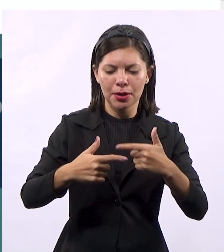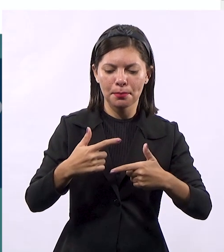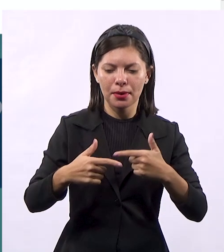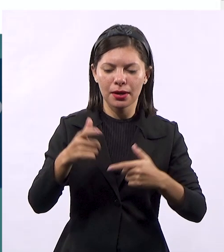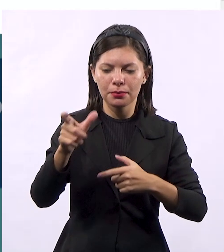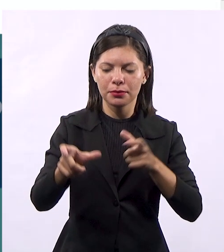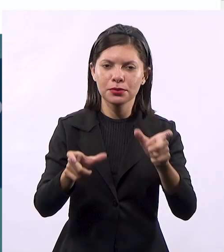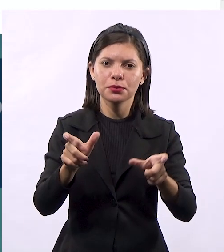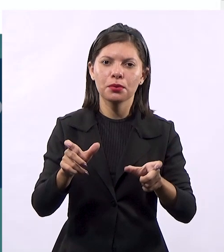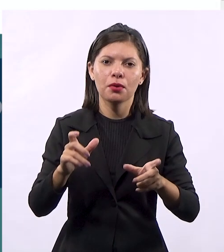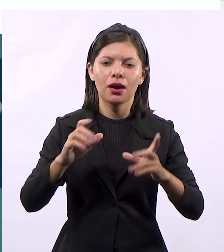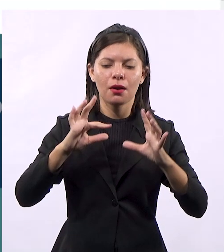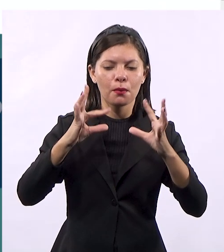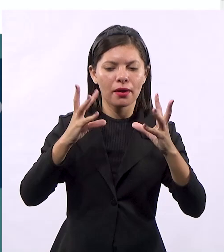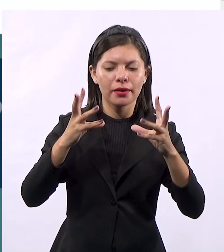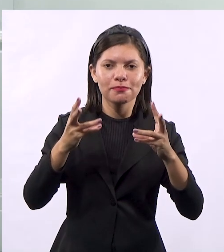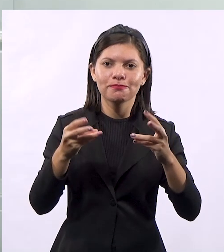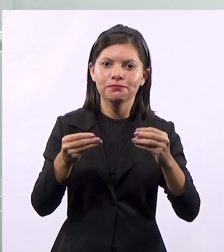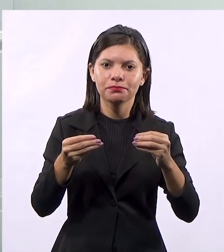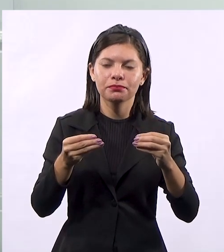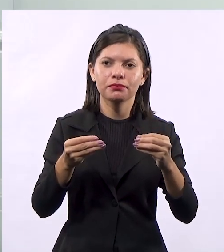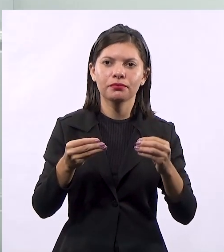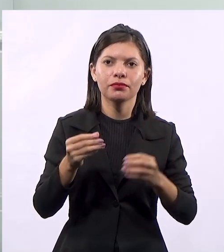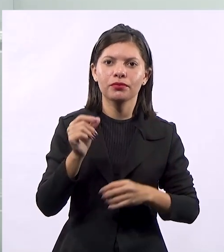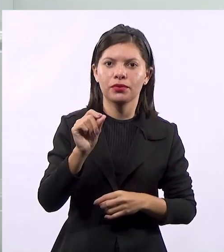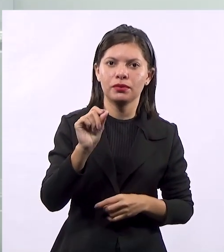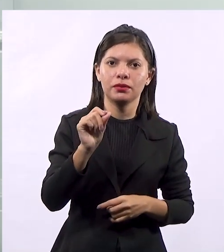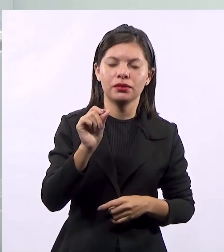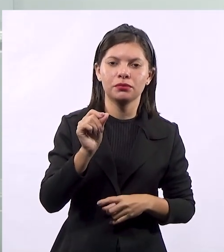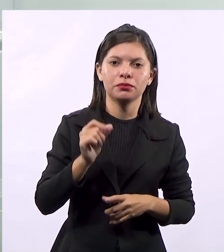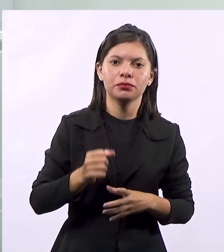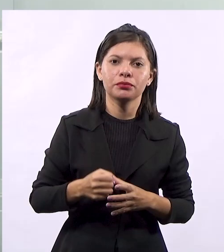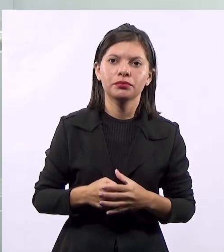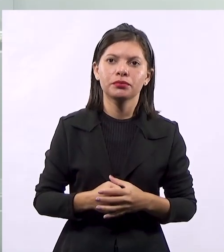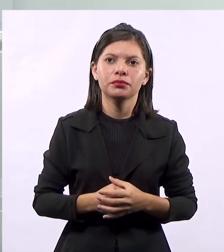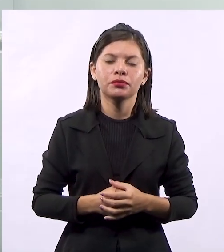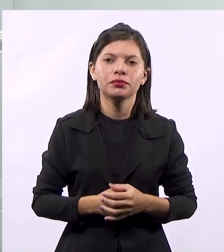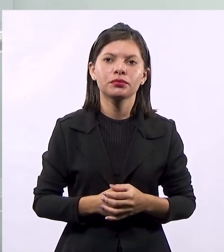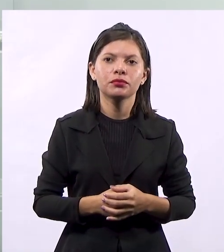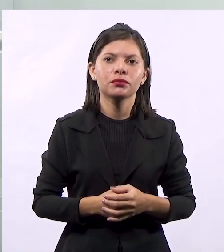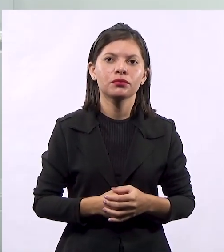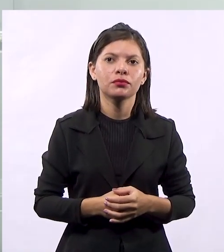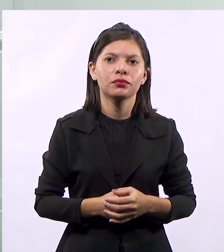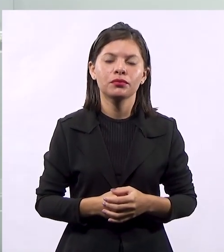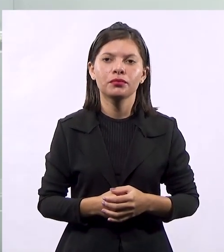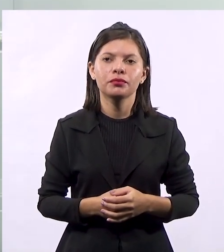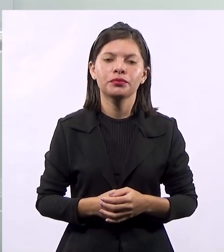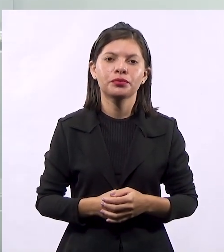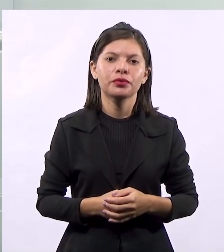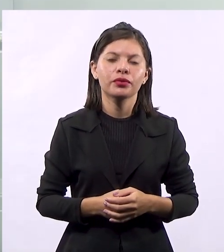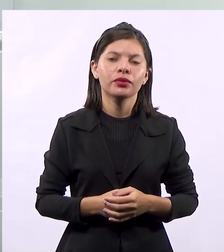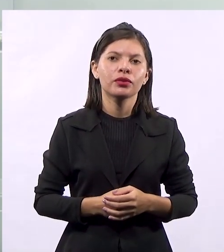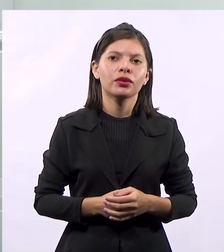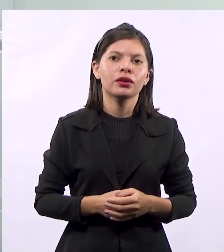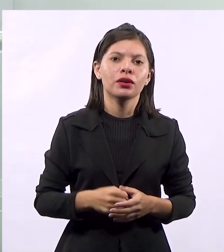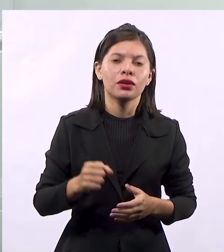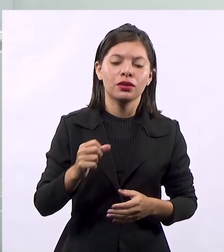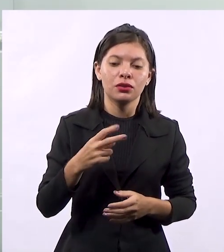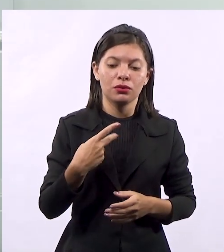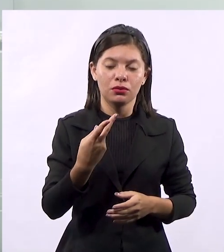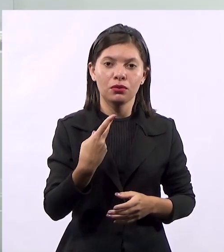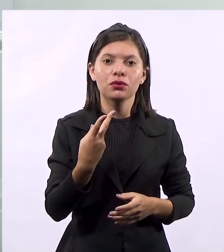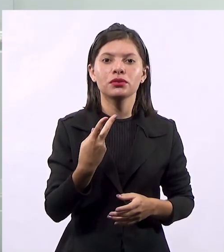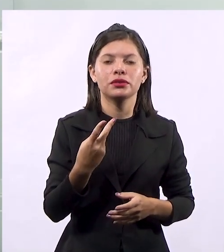importante, a qualificação para o trabalho. O que a qualificação para o trabalho traz quando está no bojo do artigo 5º, que é o